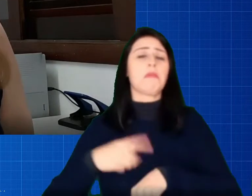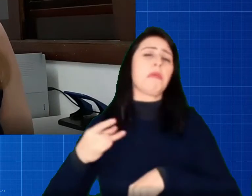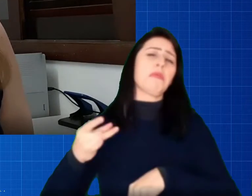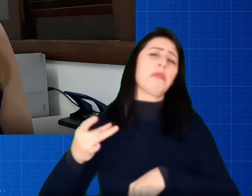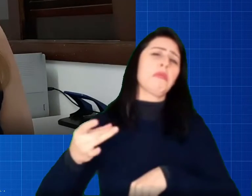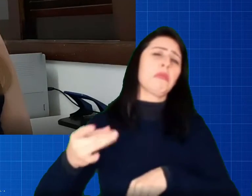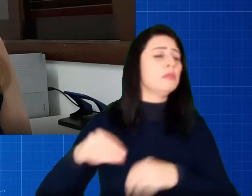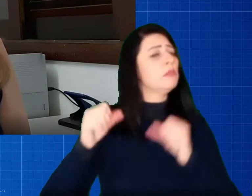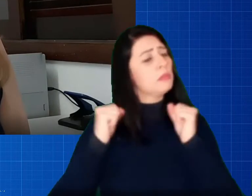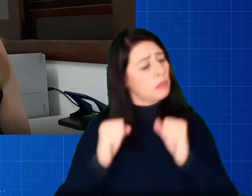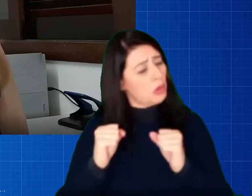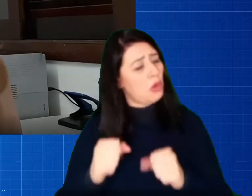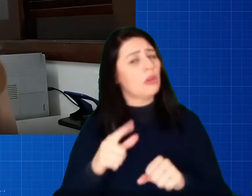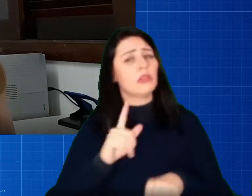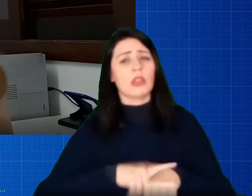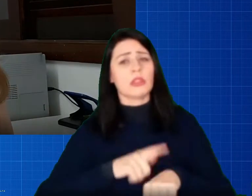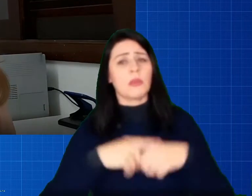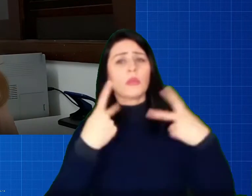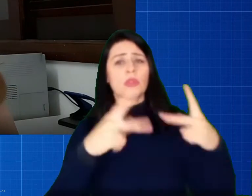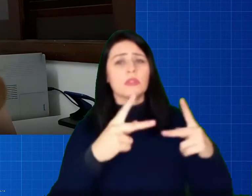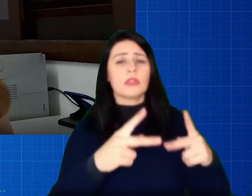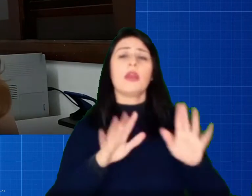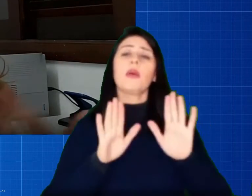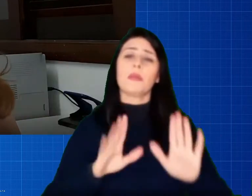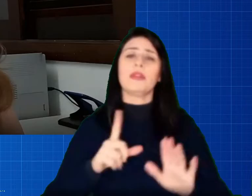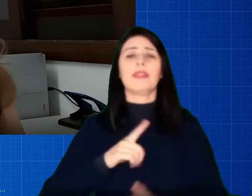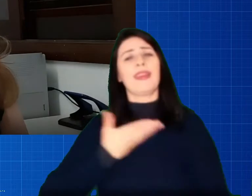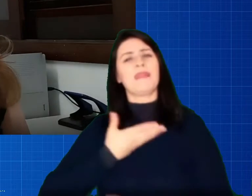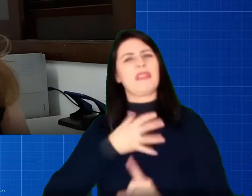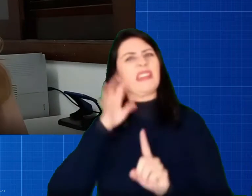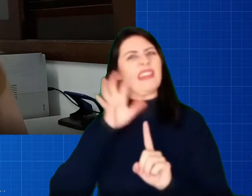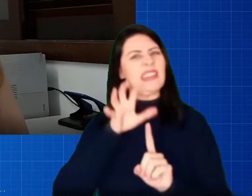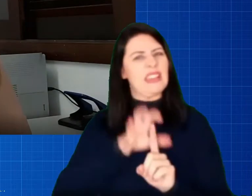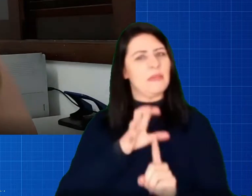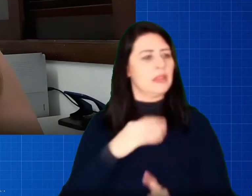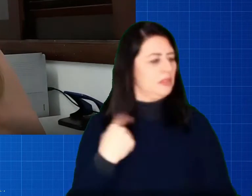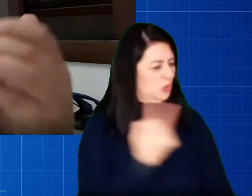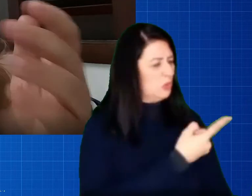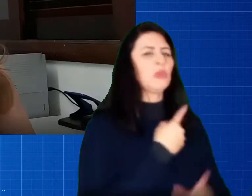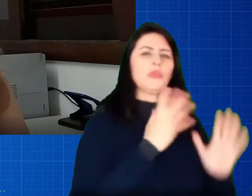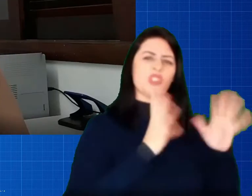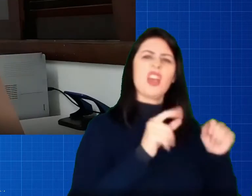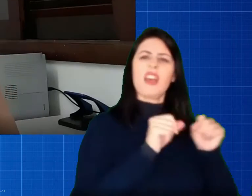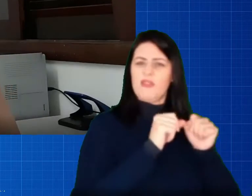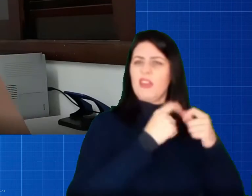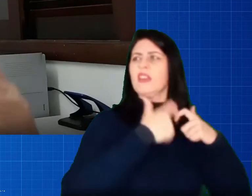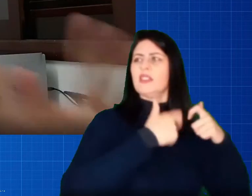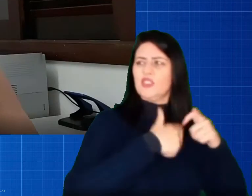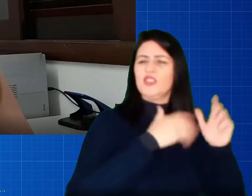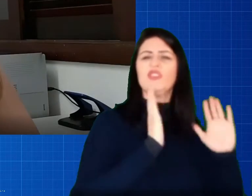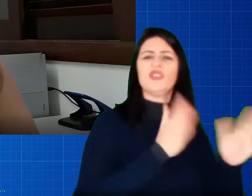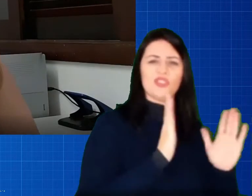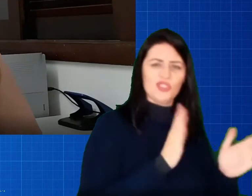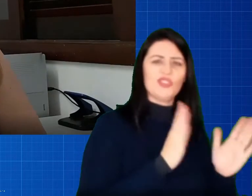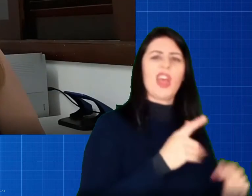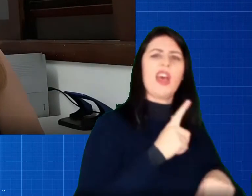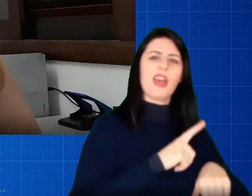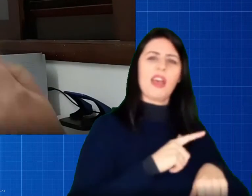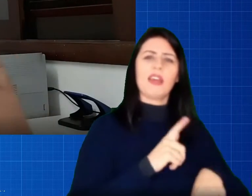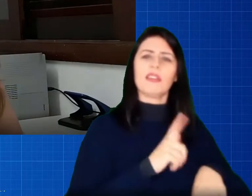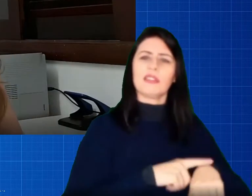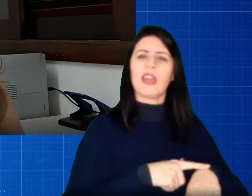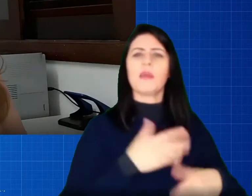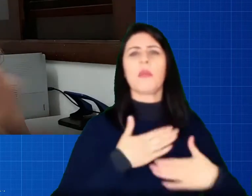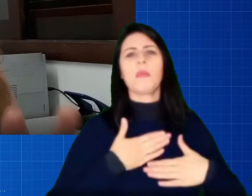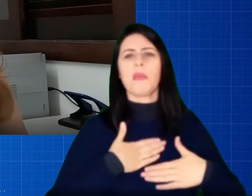tempo, né? Porque aí tem o outro lado, tem a pressão dos próprios colegas. Não, todo mundo fez, eu também fiz, né? No